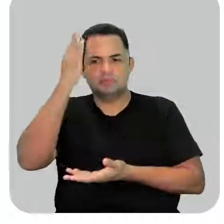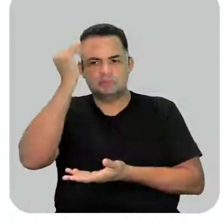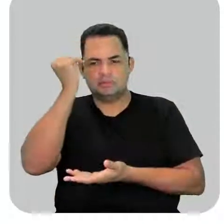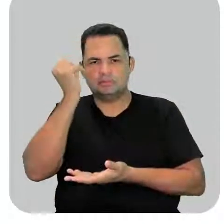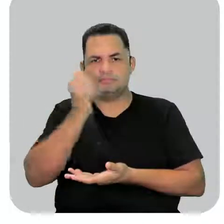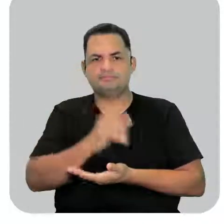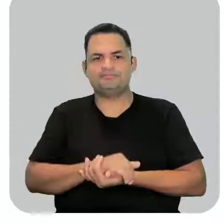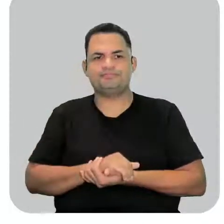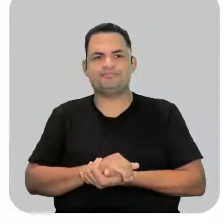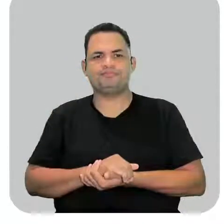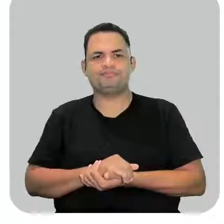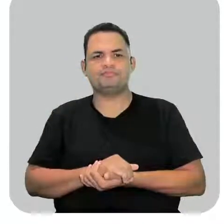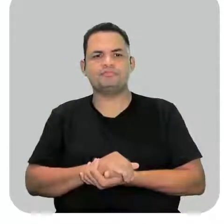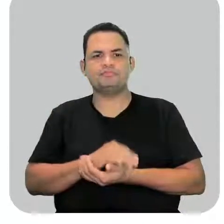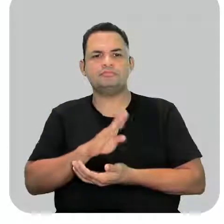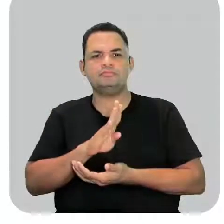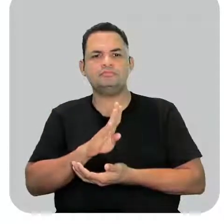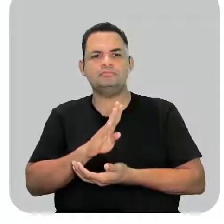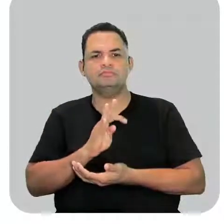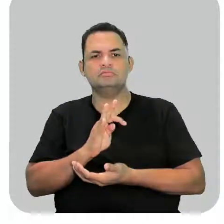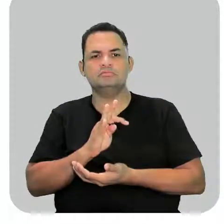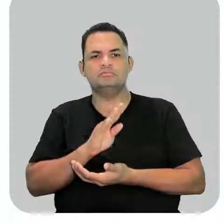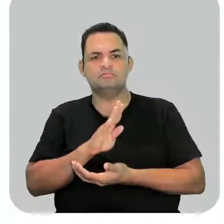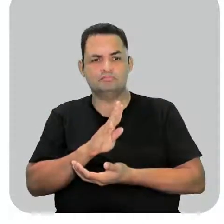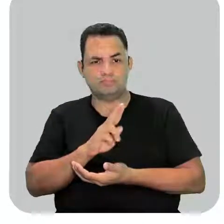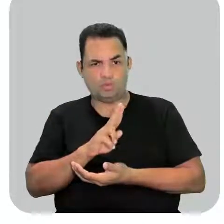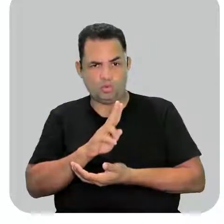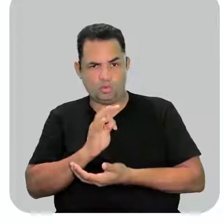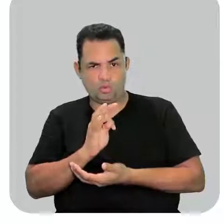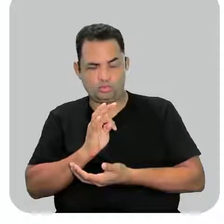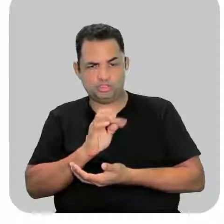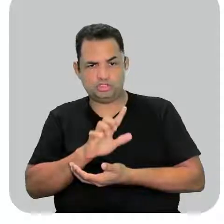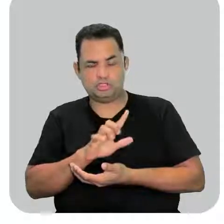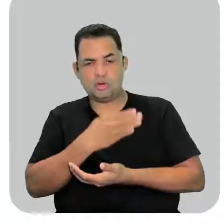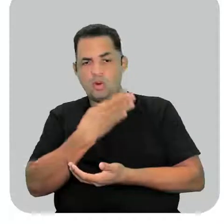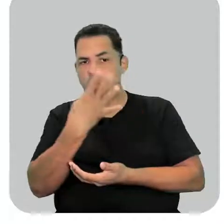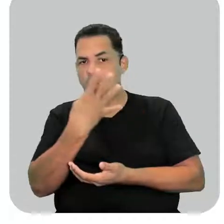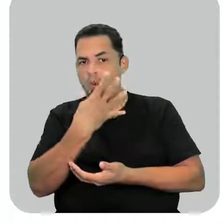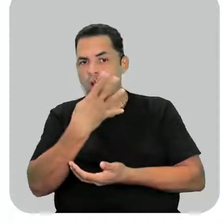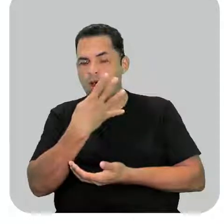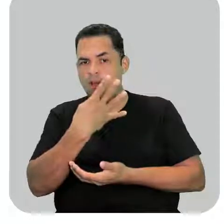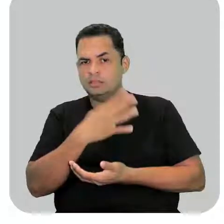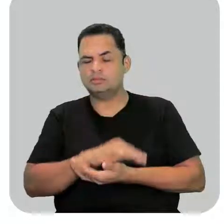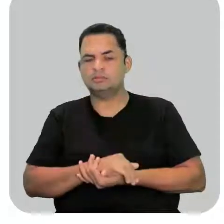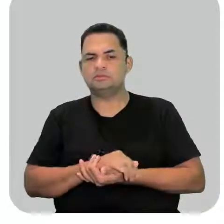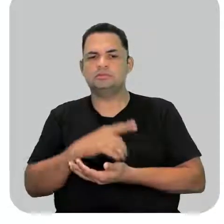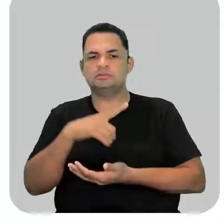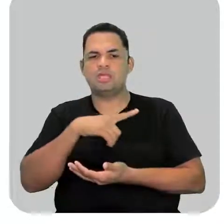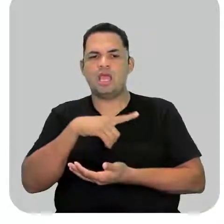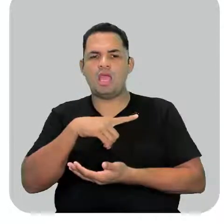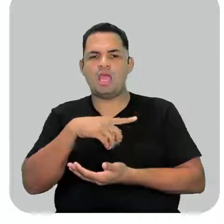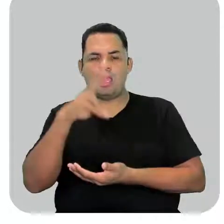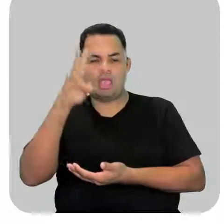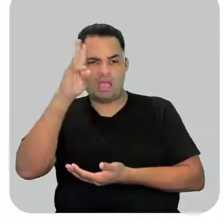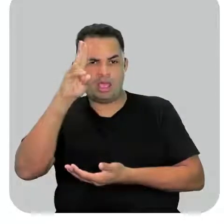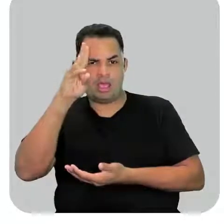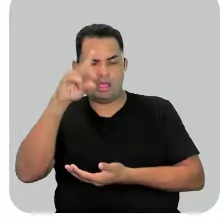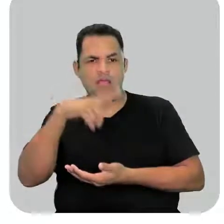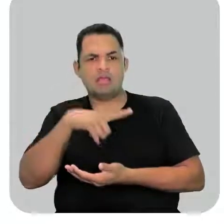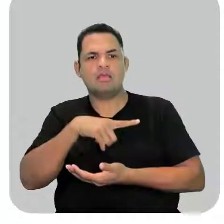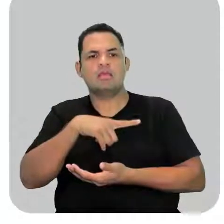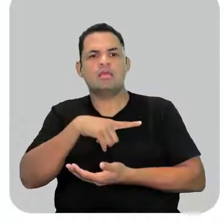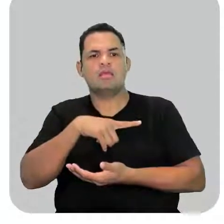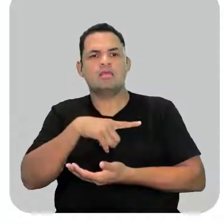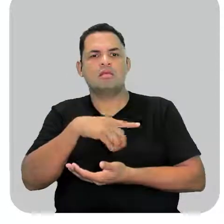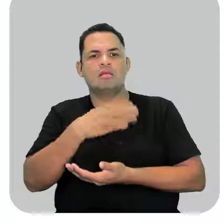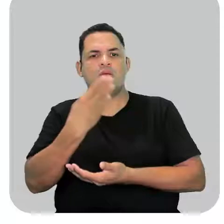ó, but. But é o prefixo para 4. Então, eu tenho que lembrar que eu tenho